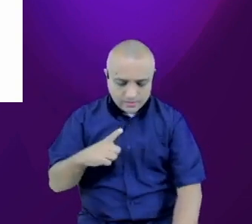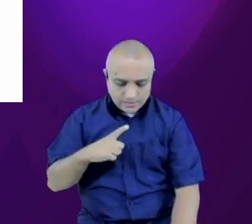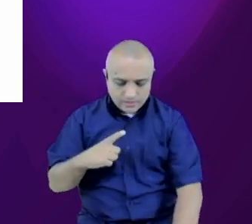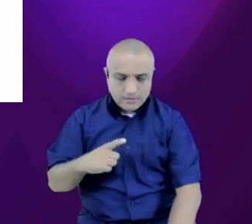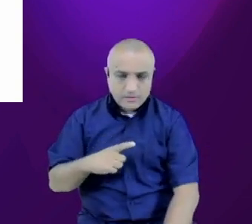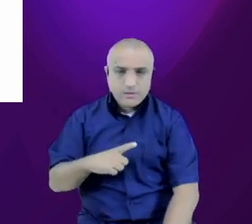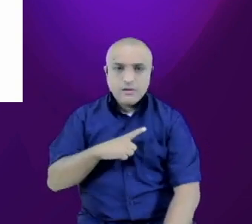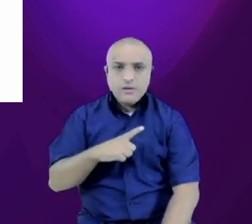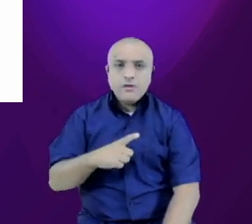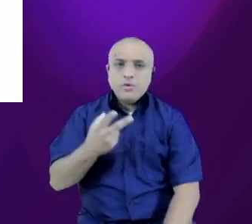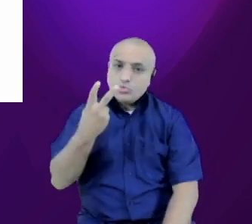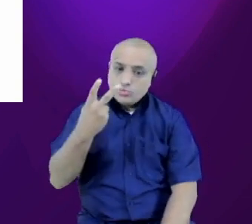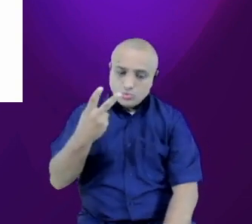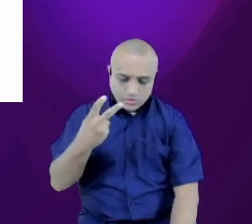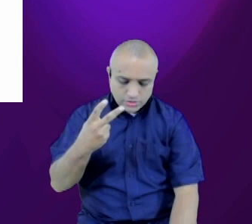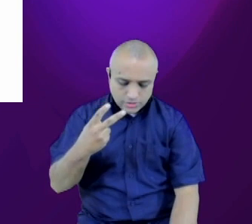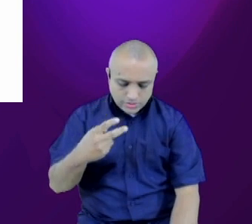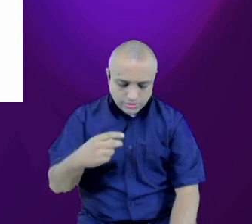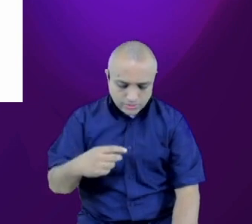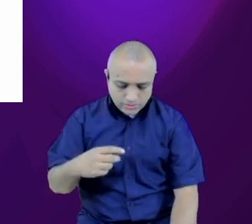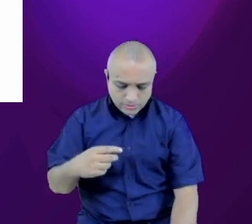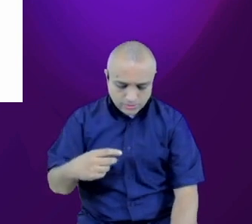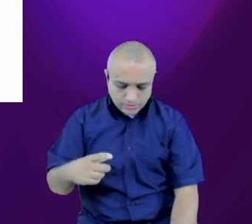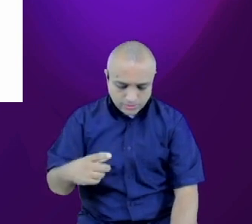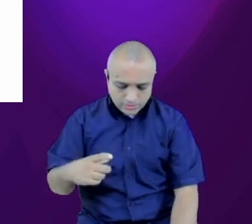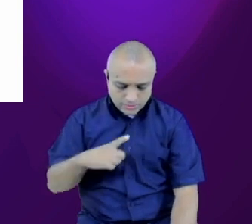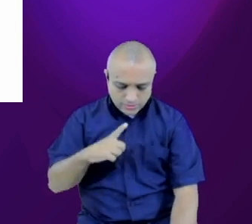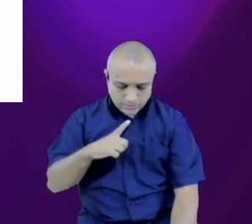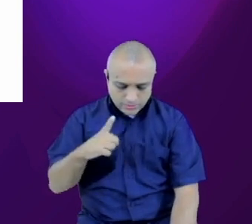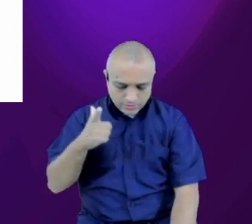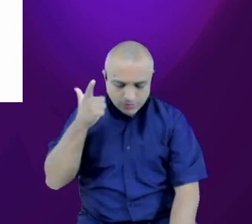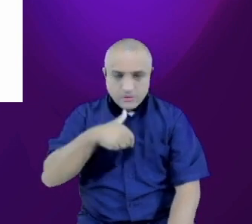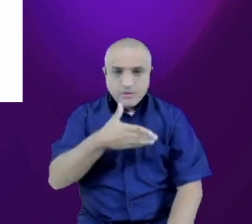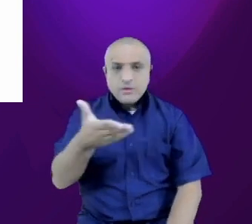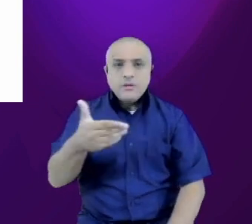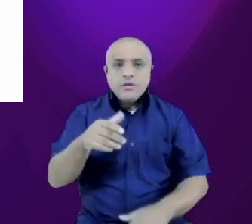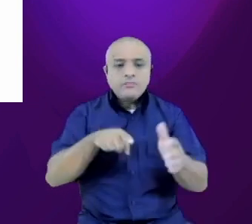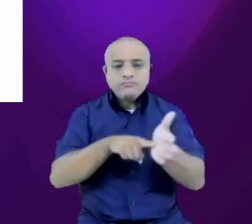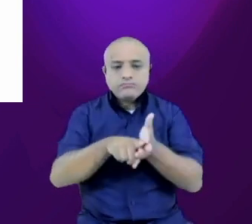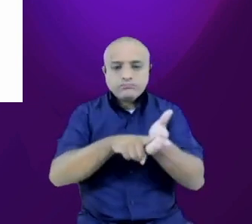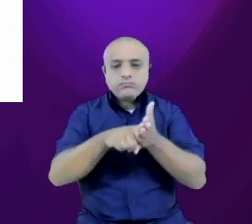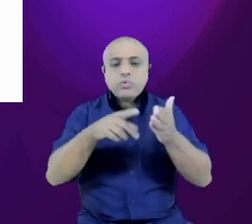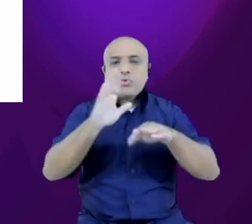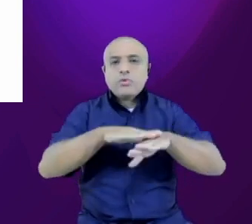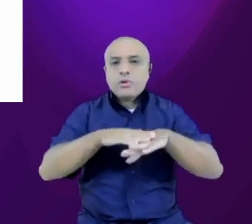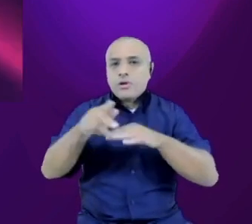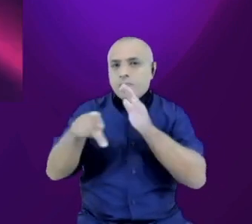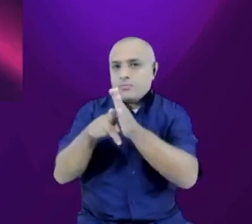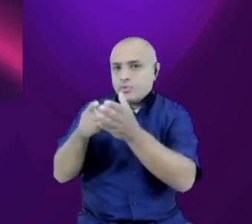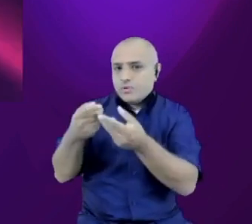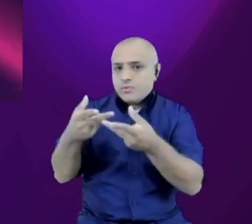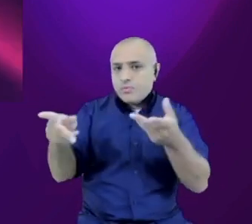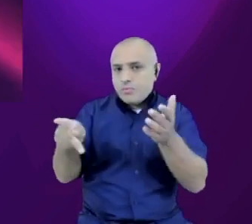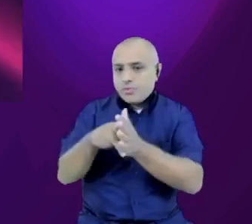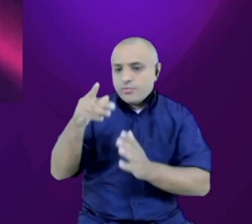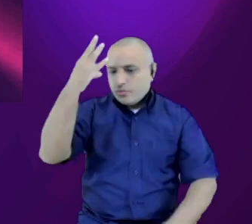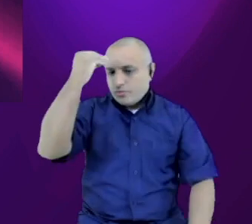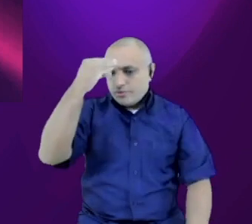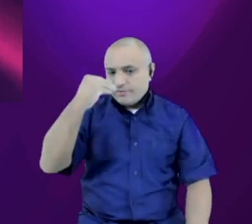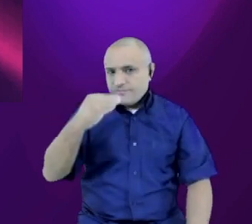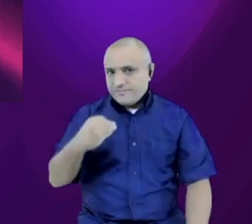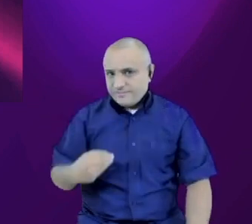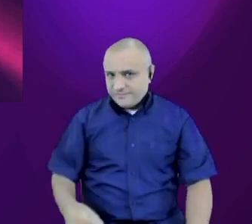Nos dois casos, a avaliação do software ela se provou mais acurada do que a avaliação do radiologista. Uma